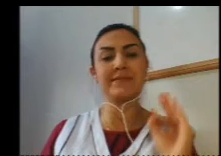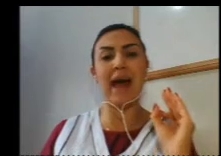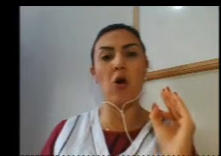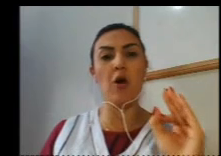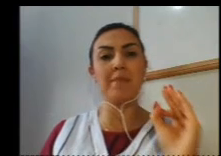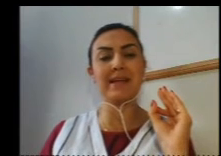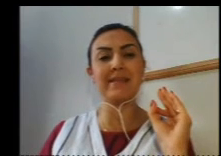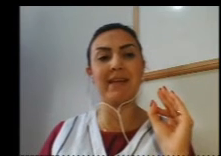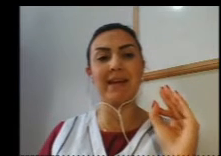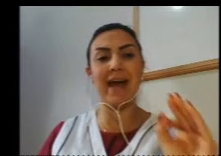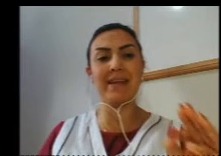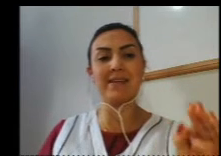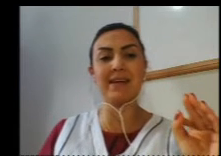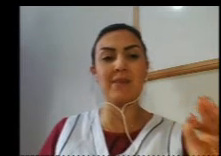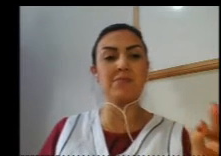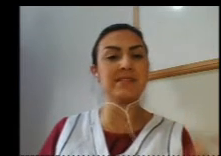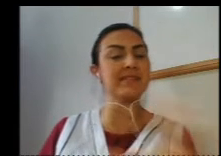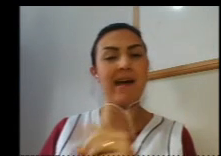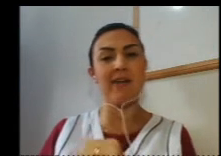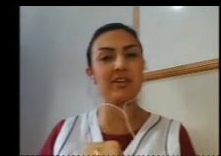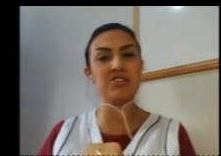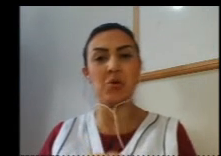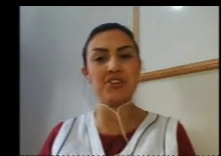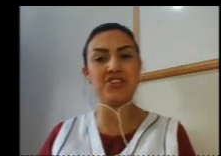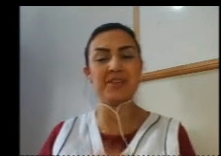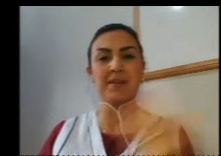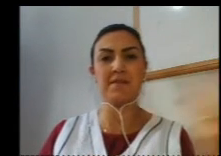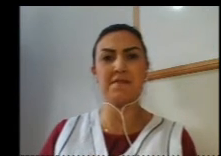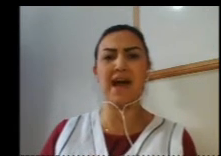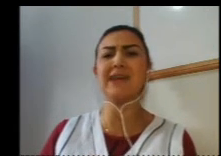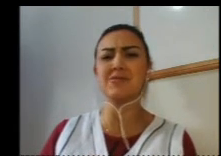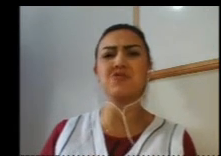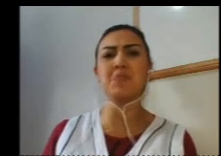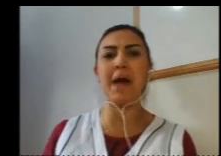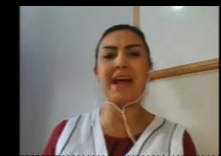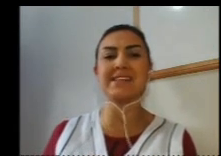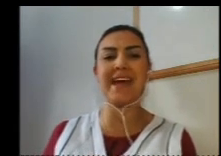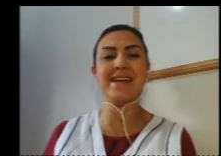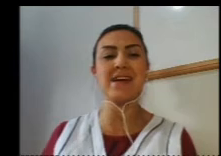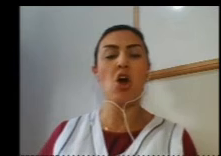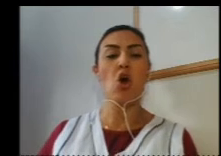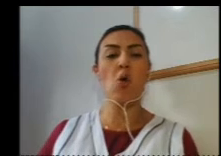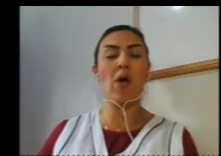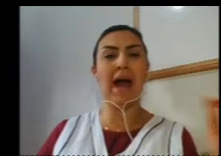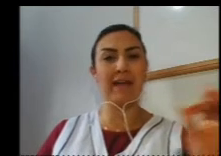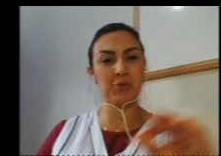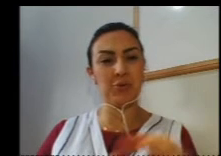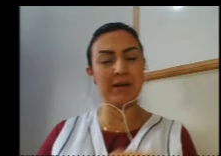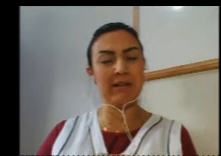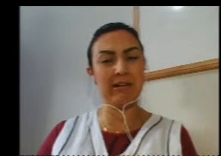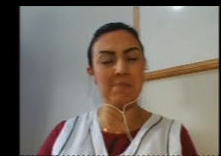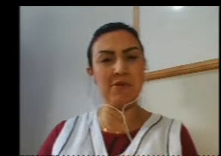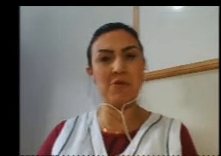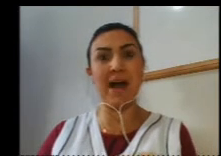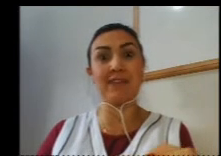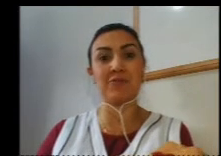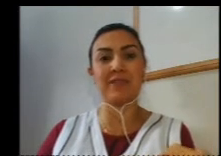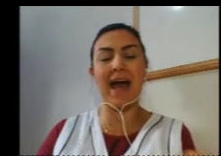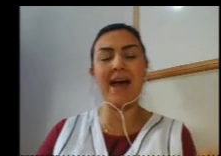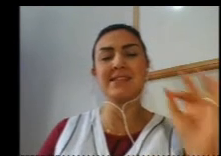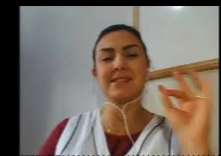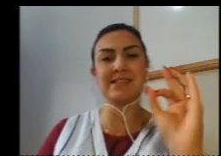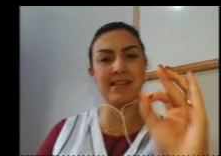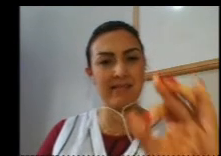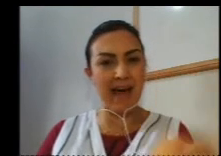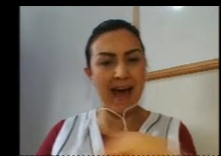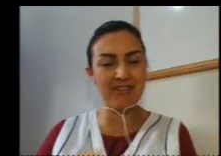título da obra literária que lemos na aula de hoje? Fácil demais, né? O Rato do Campo e o Rato